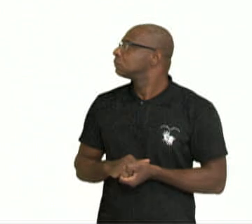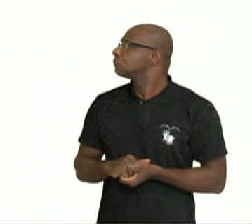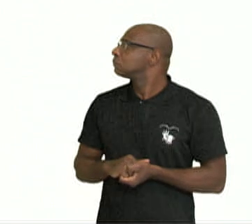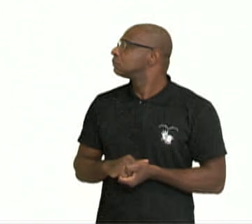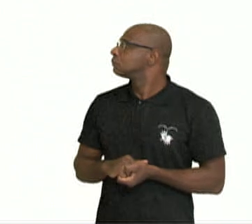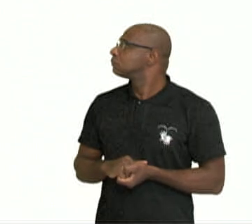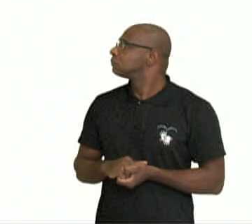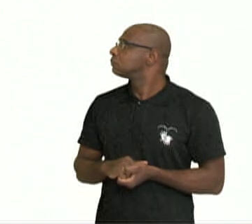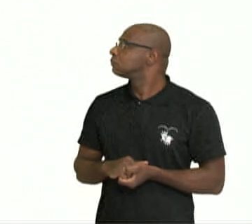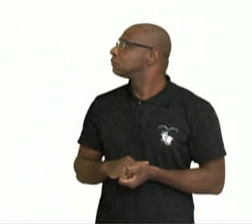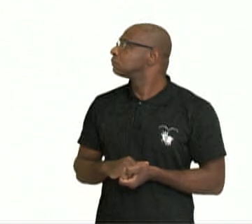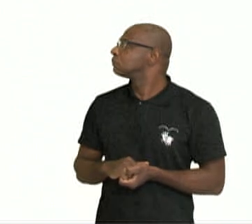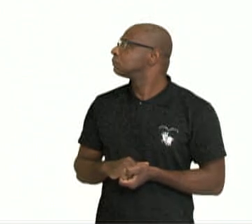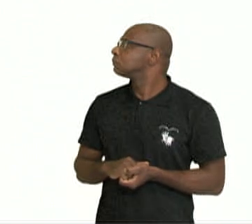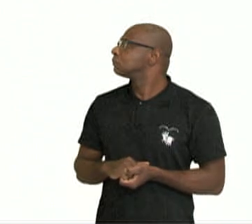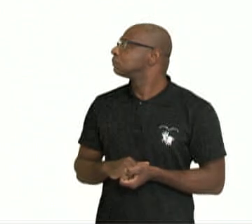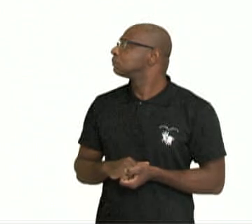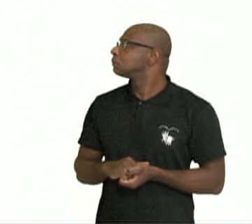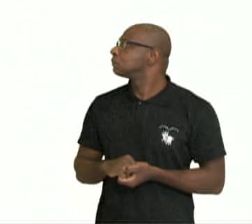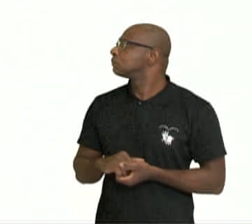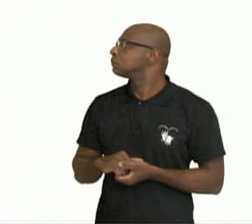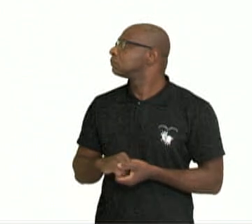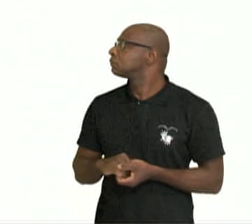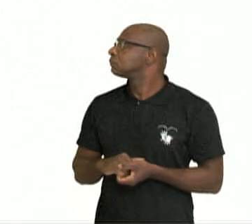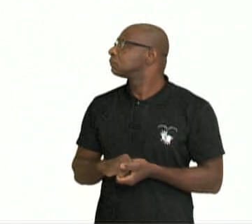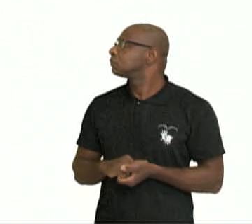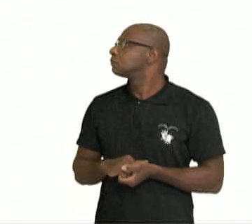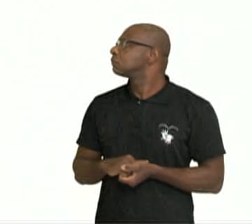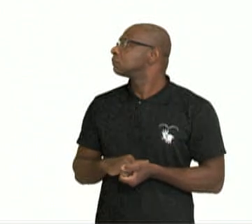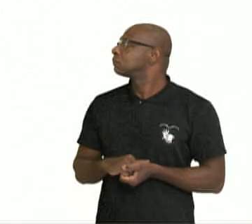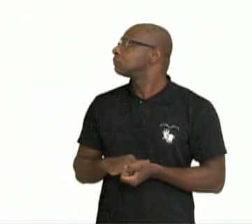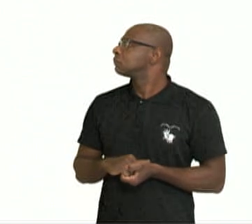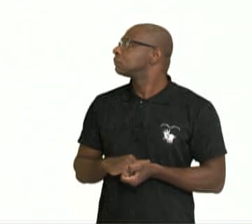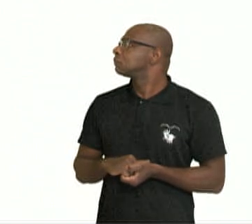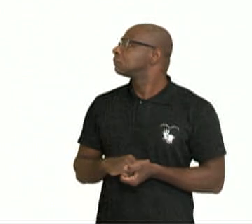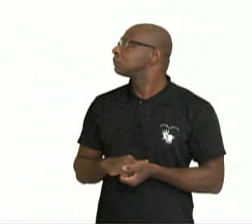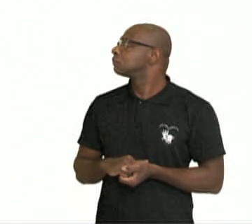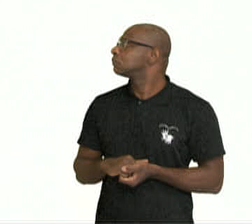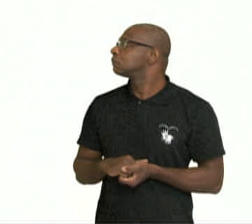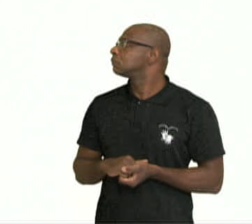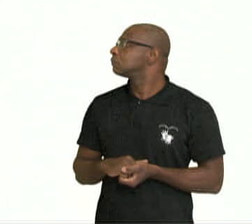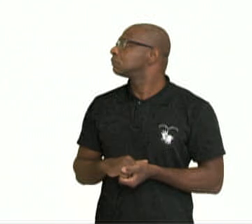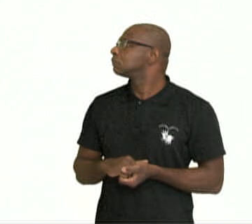reloj incrementa los riesgos de sufrir hipertensión,